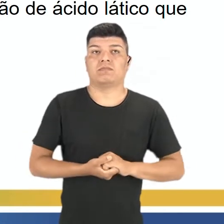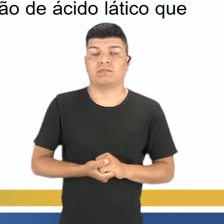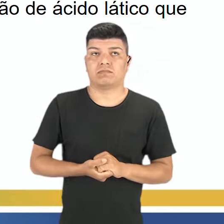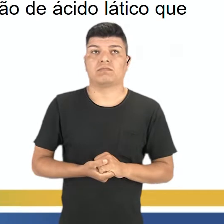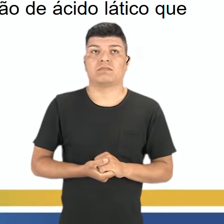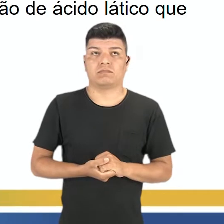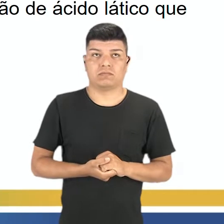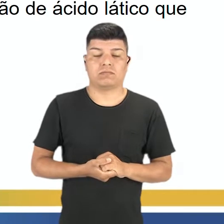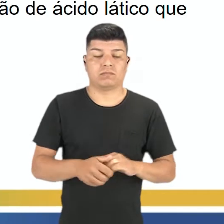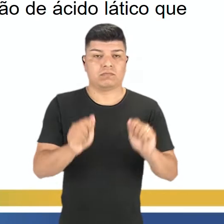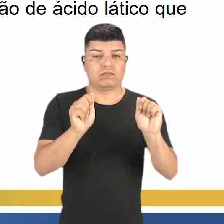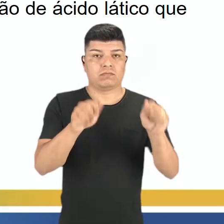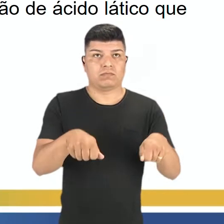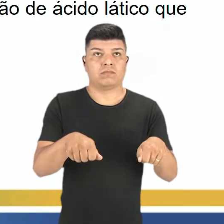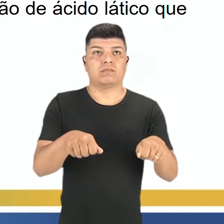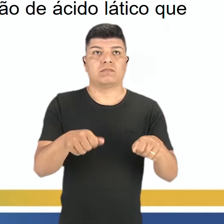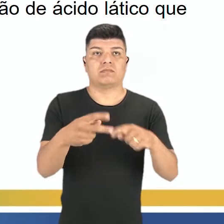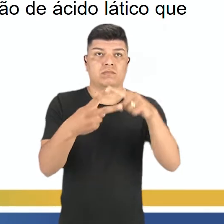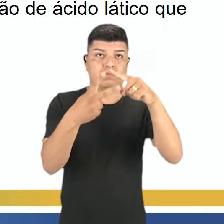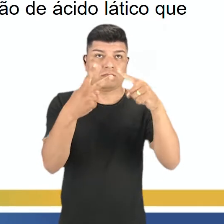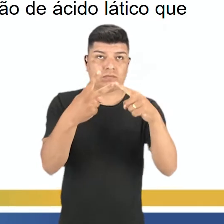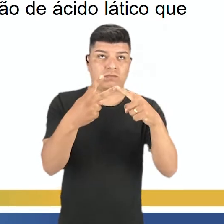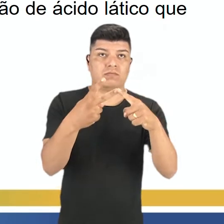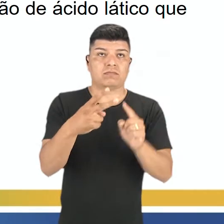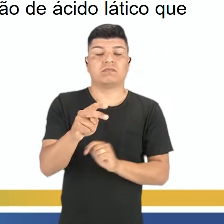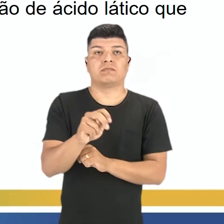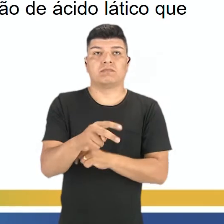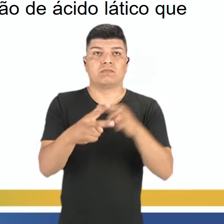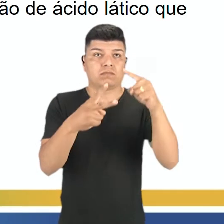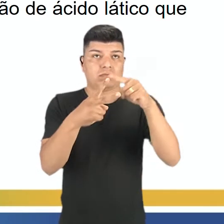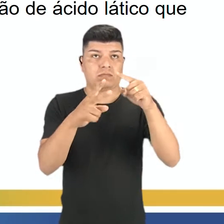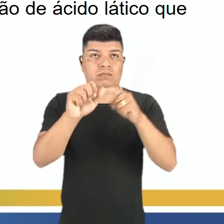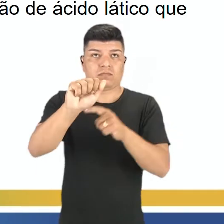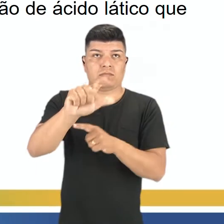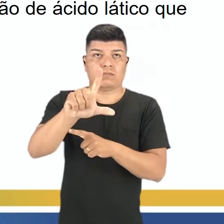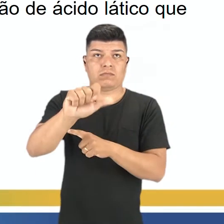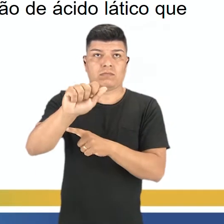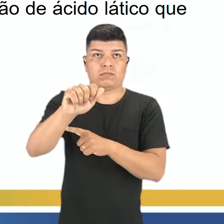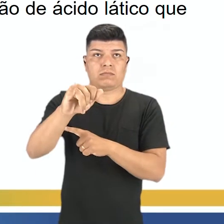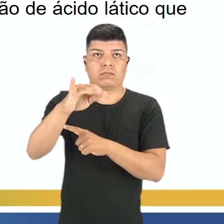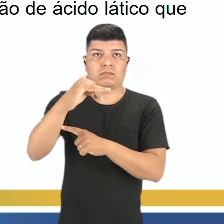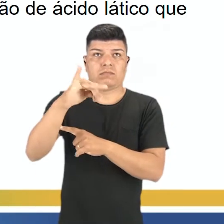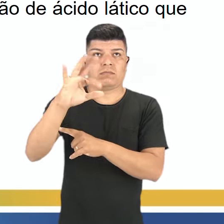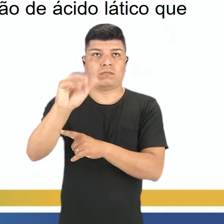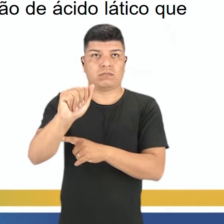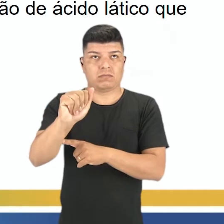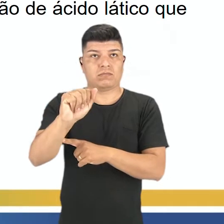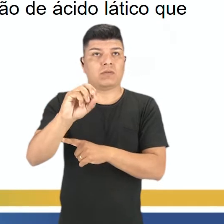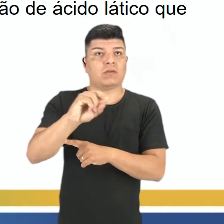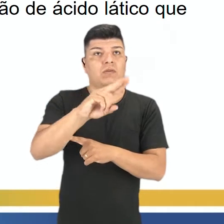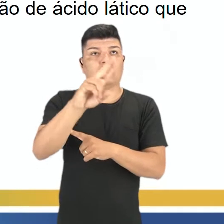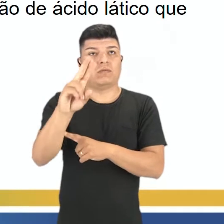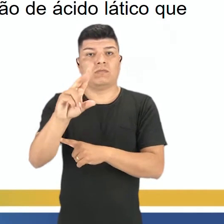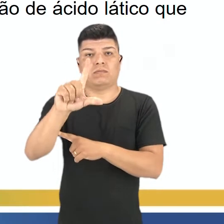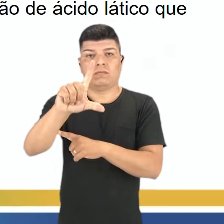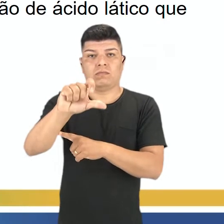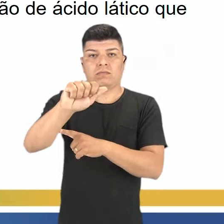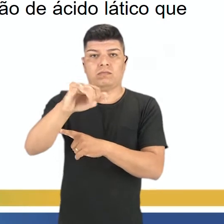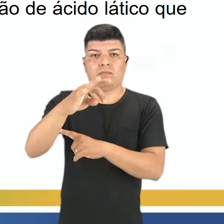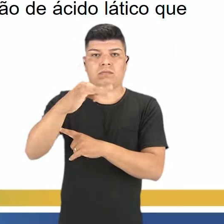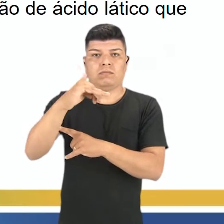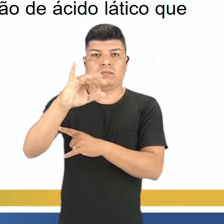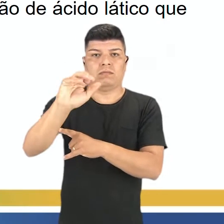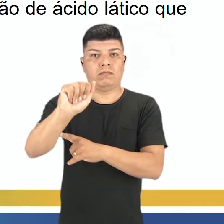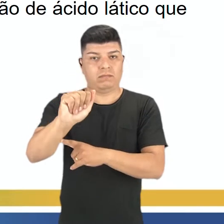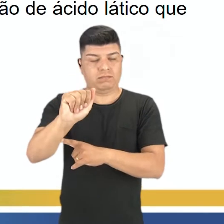Ela pode ser de 2 formas, alática ou lática. A alática